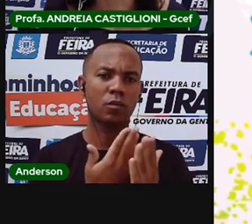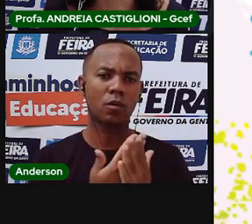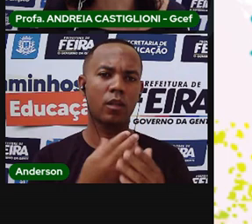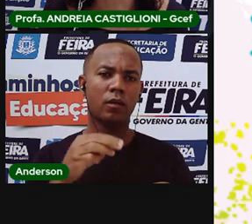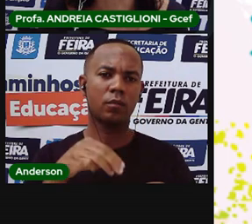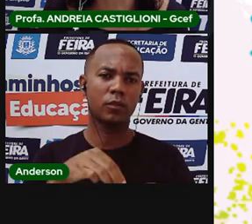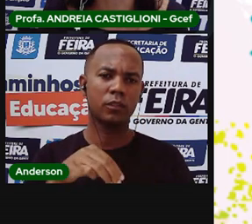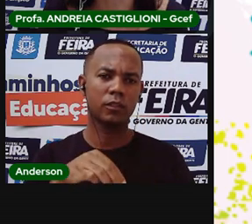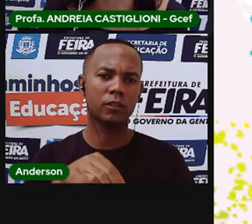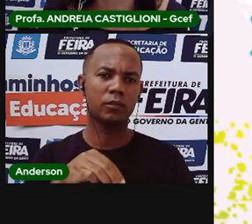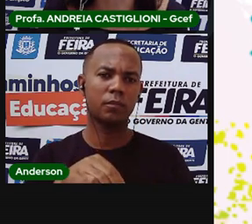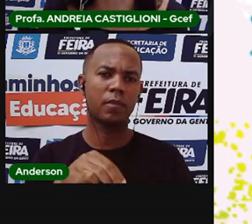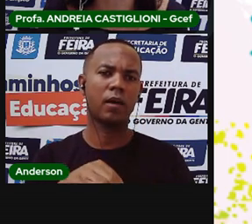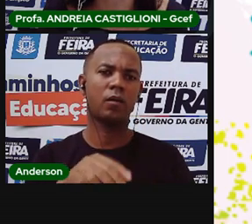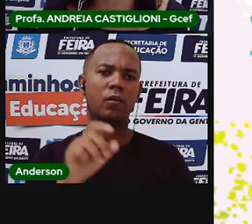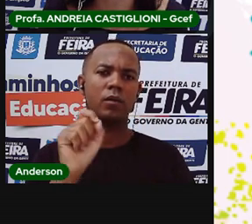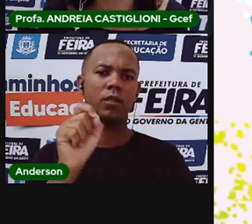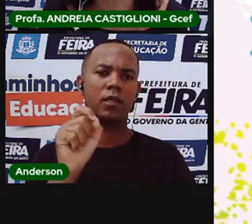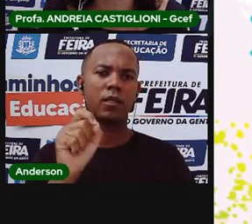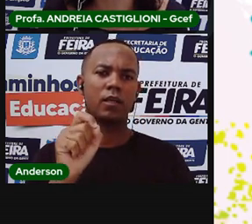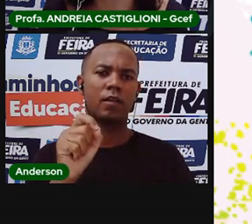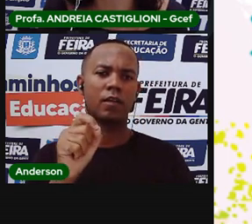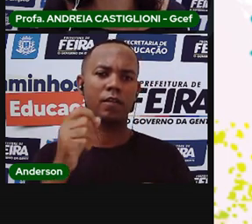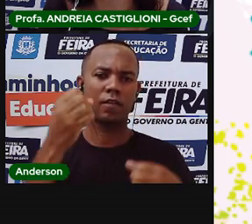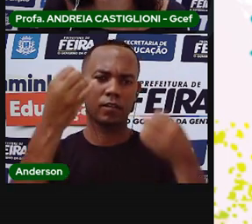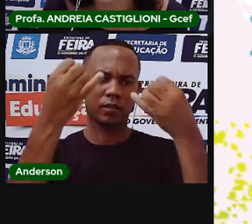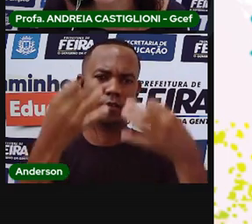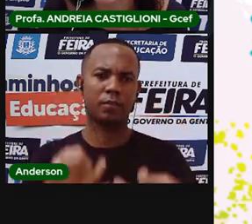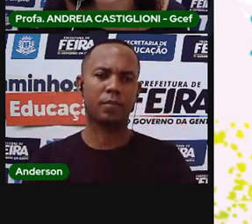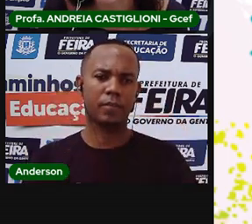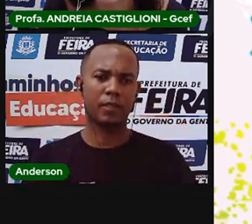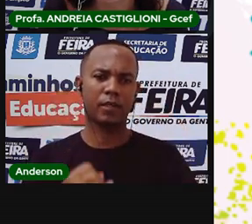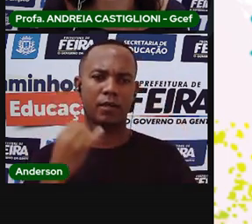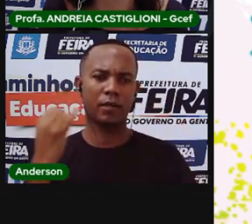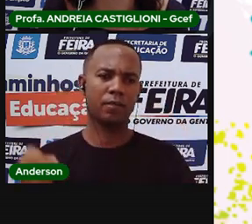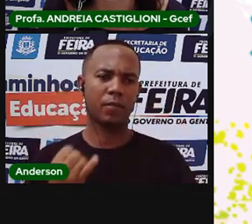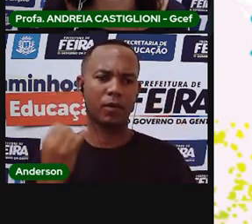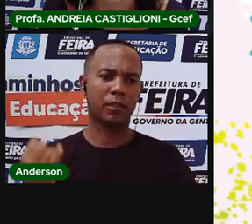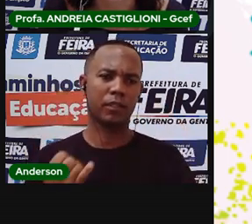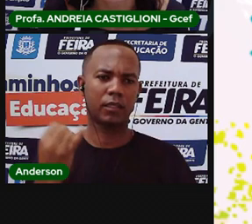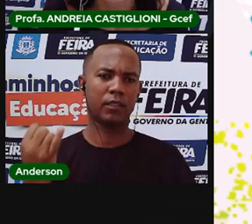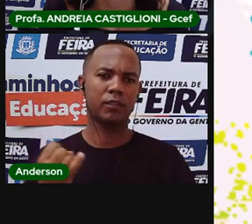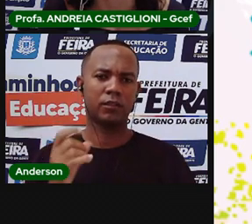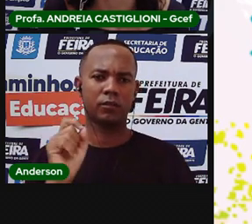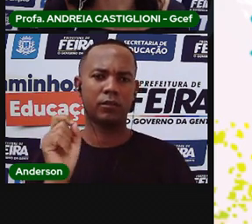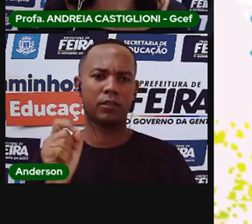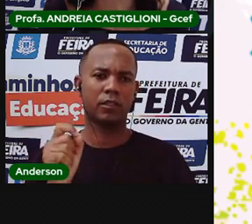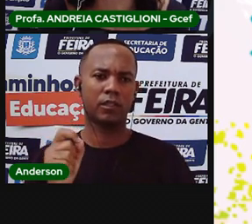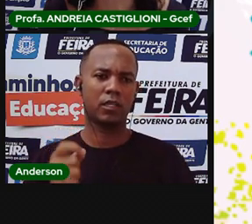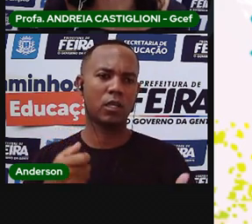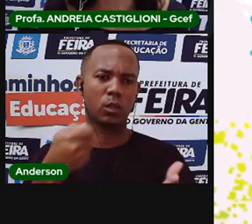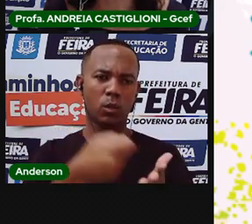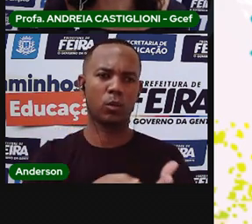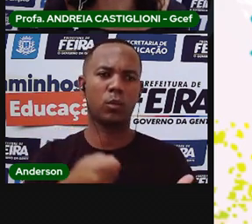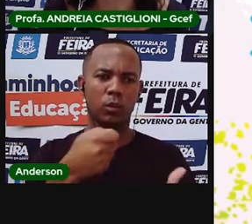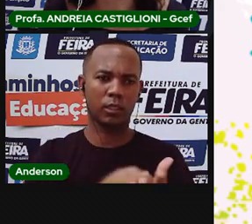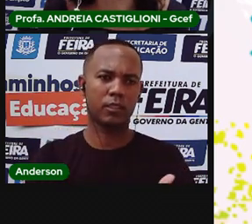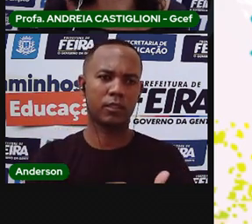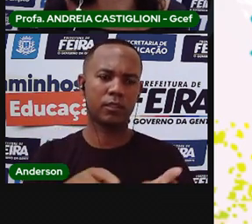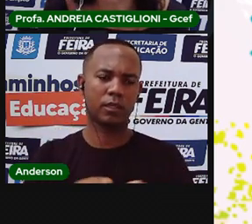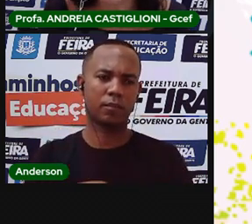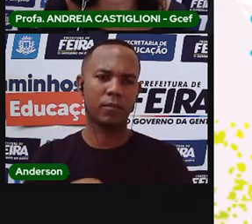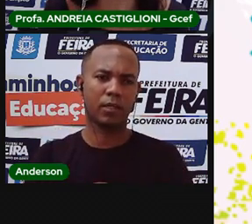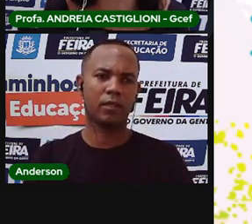é participar de causas importantes. Camila e Vitória, vamos ver, né? Vamos ver.